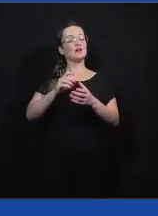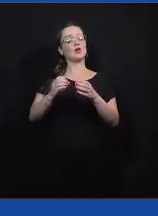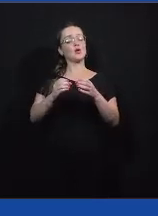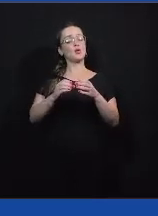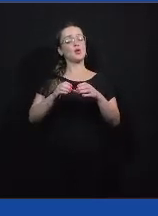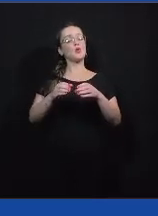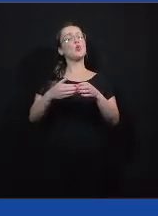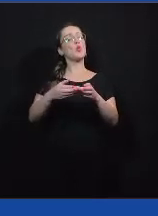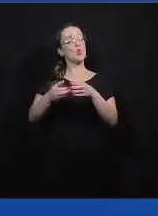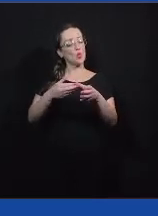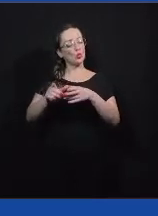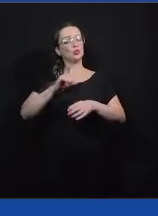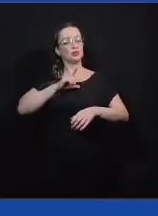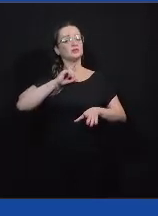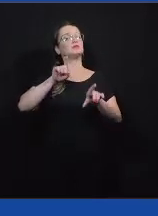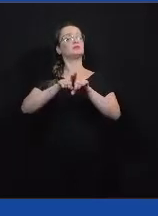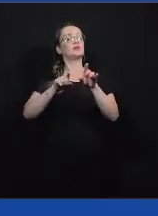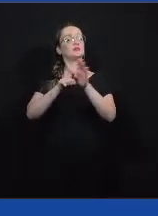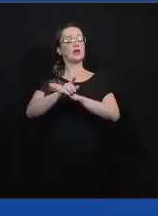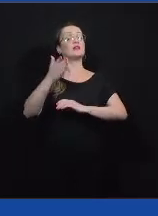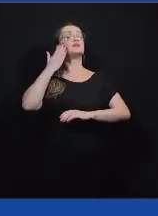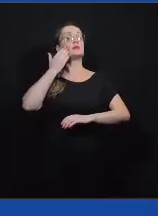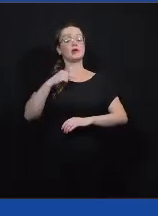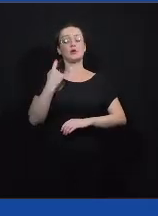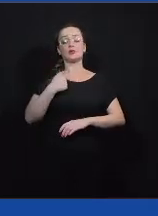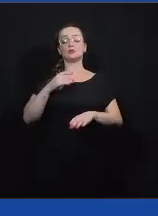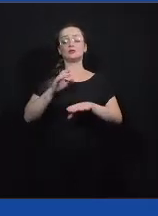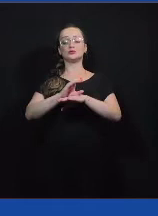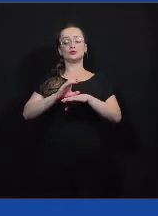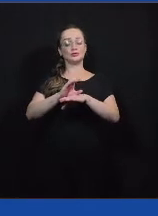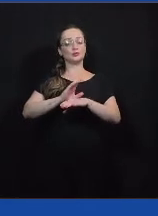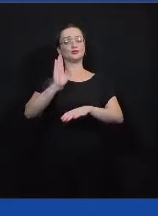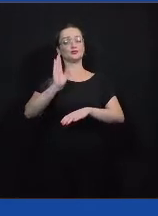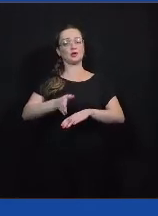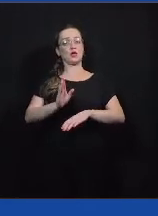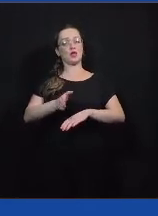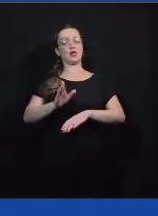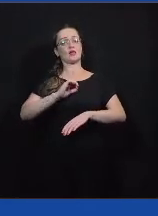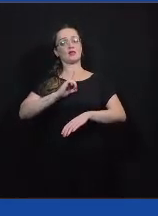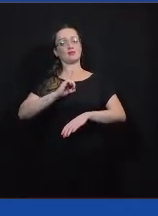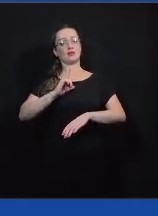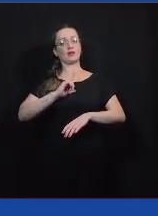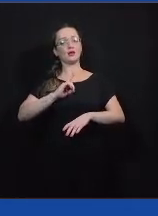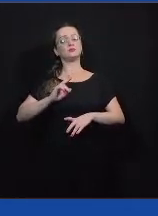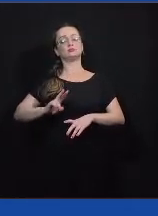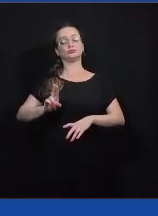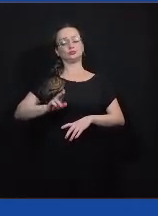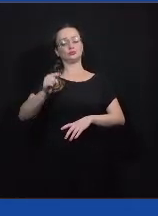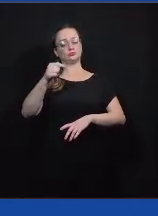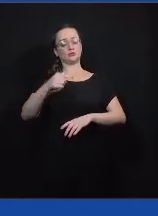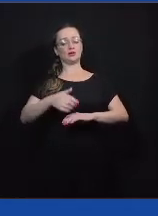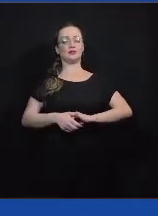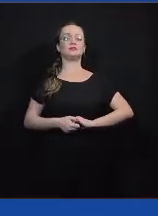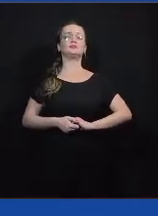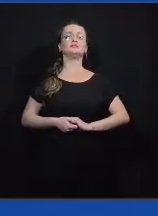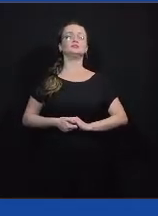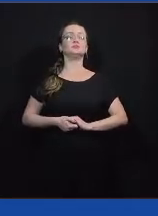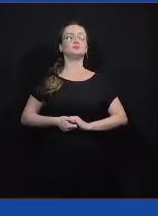é importante saber também quanto tempo a nossa Constituição está em vigor né